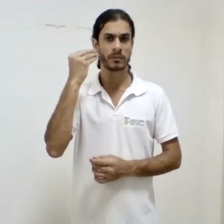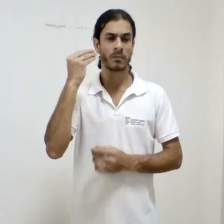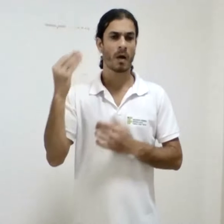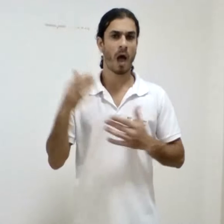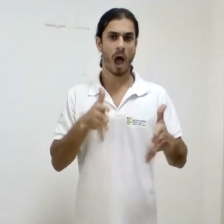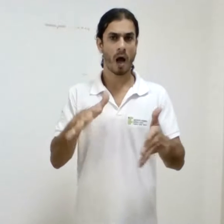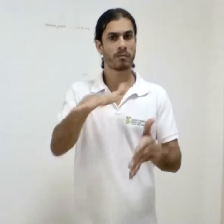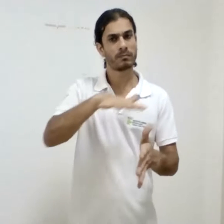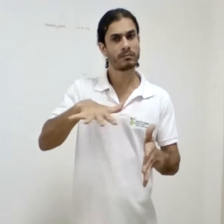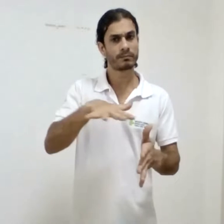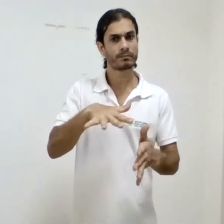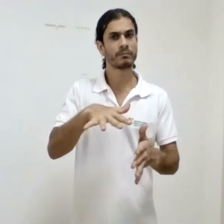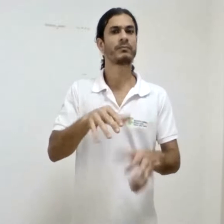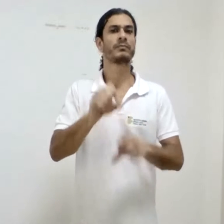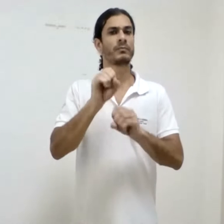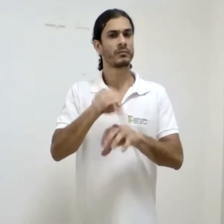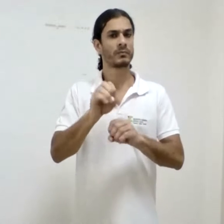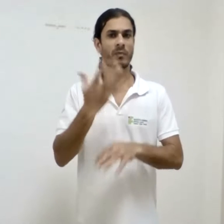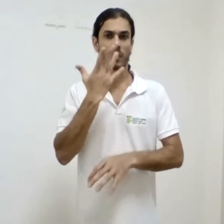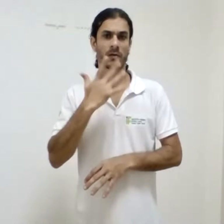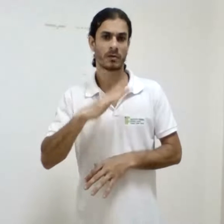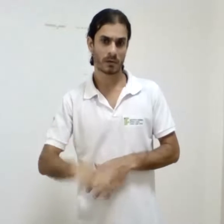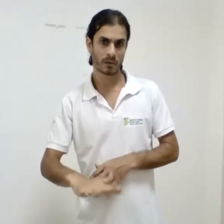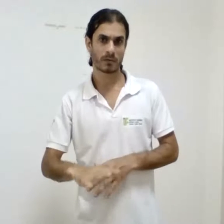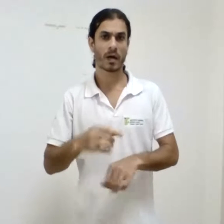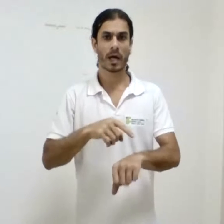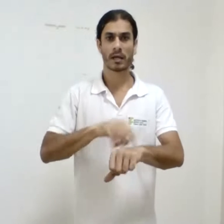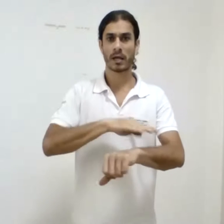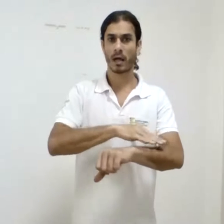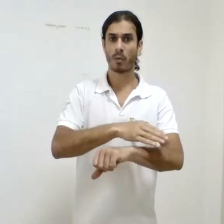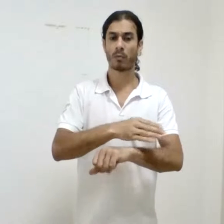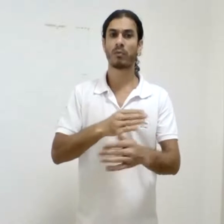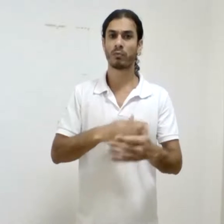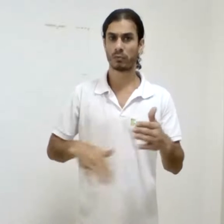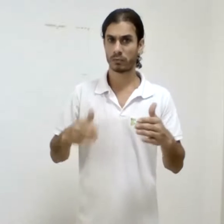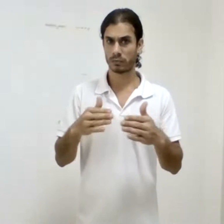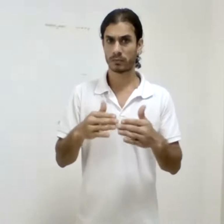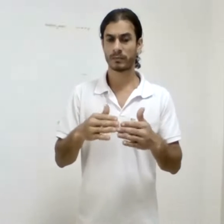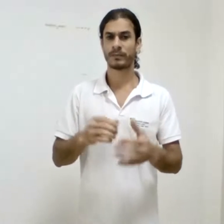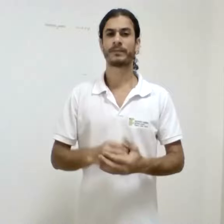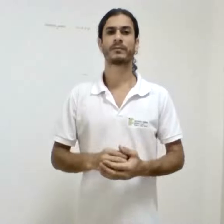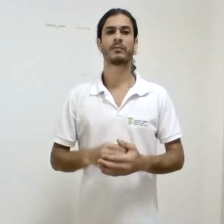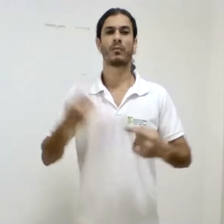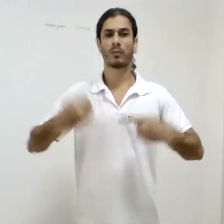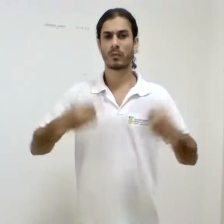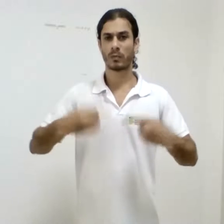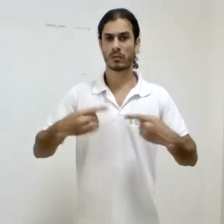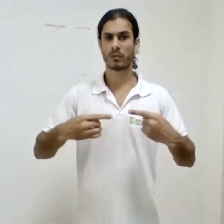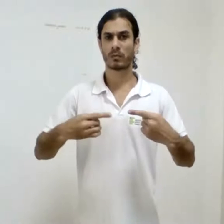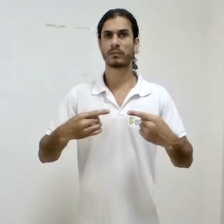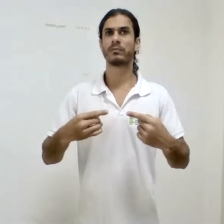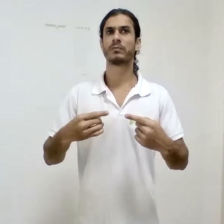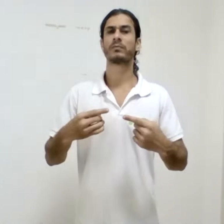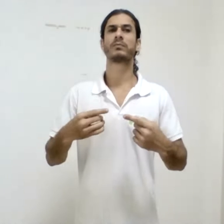estudos e pesquisas. Educação infantil em tempo integral, culturas infantis e cidade, políticas públicas articuladas à educação infantil.